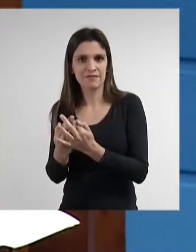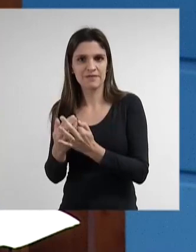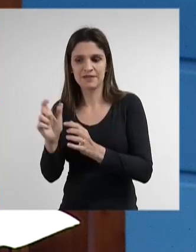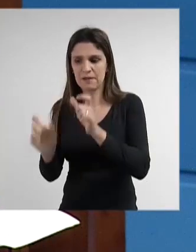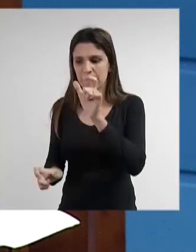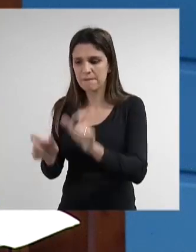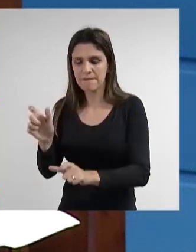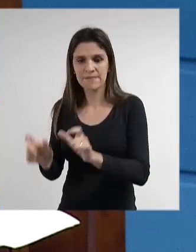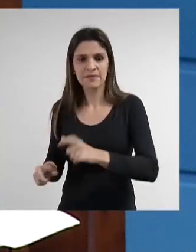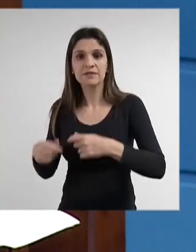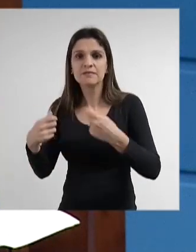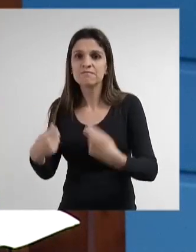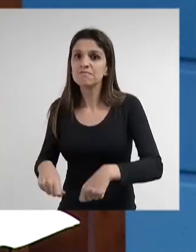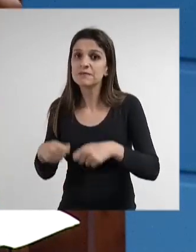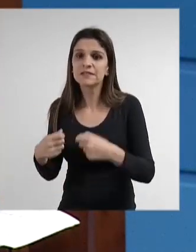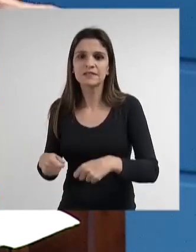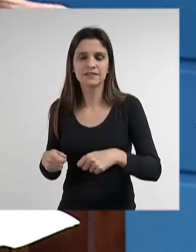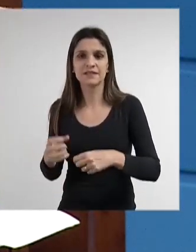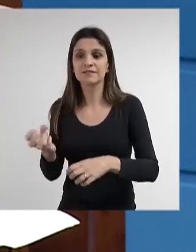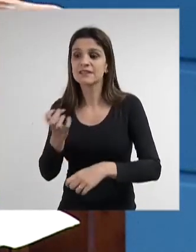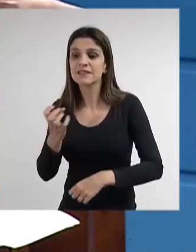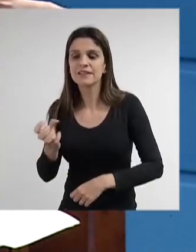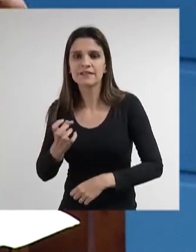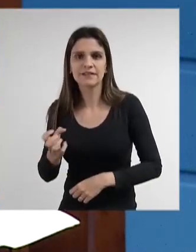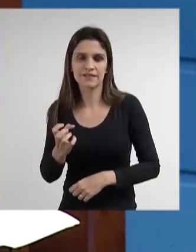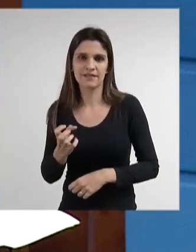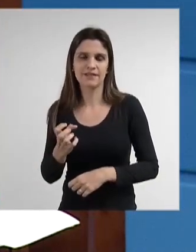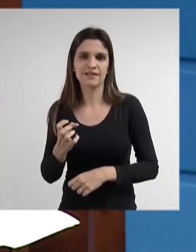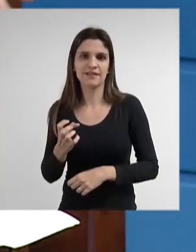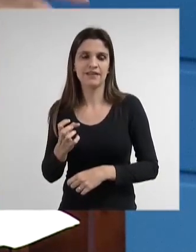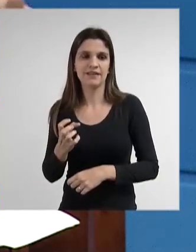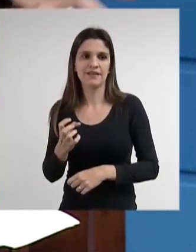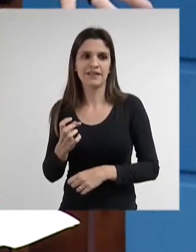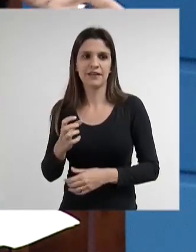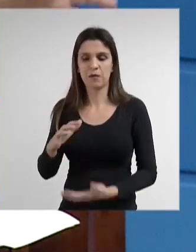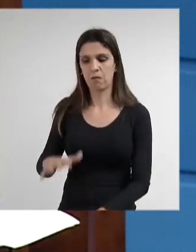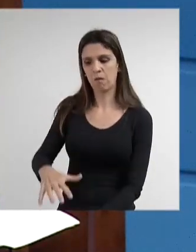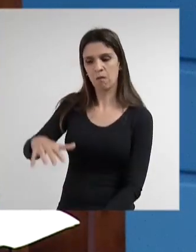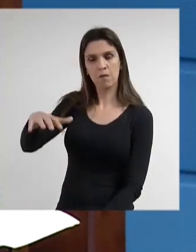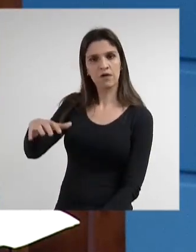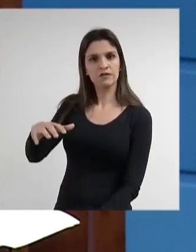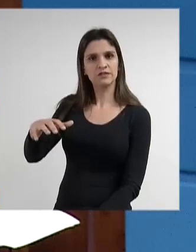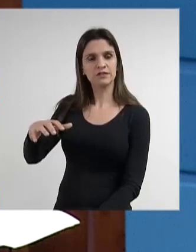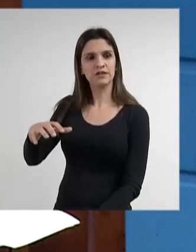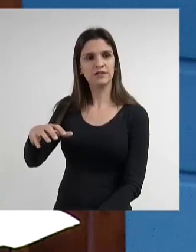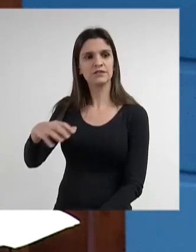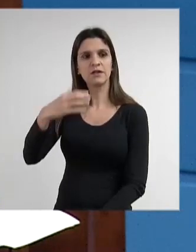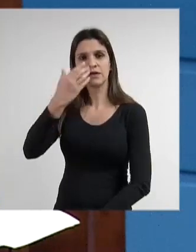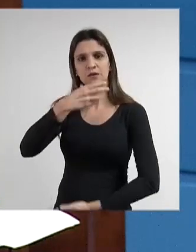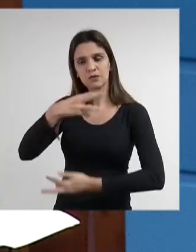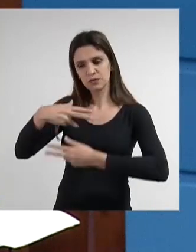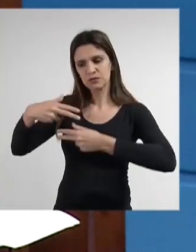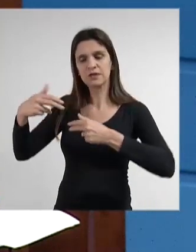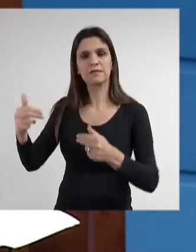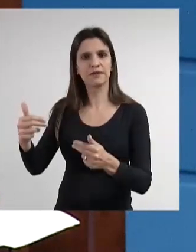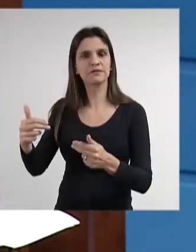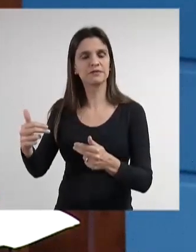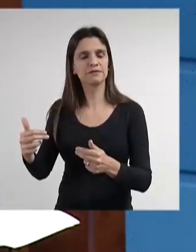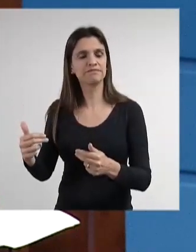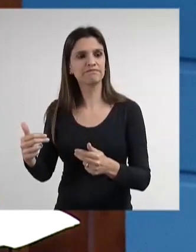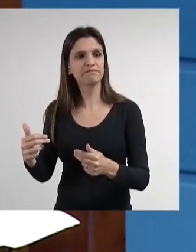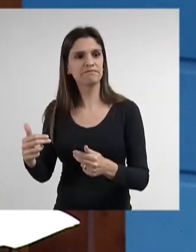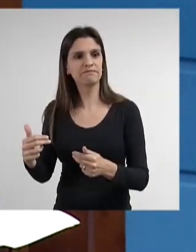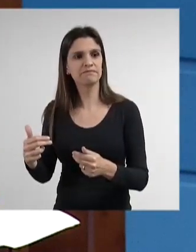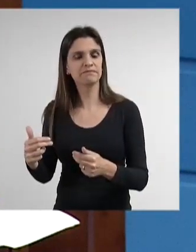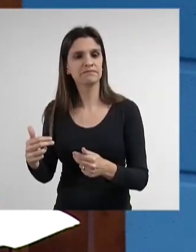paróquias atrás dos vicentinos, buscar novamente cesta básica. Falou, olha, já não estamos mais